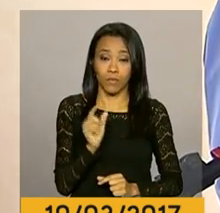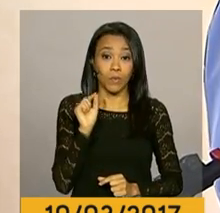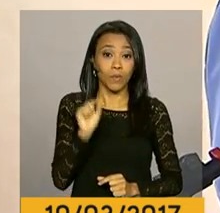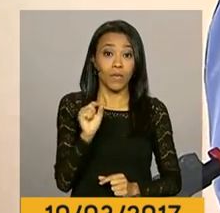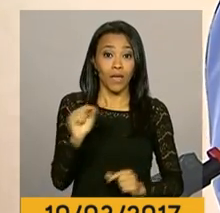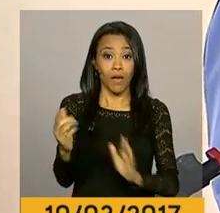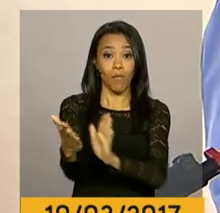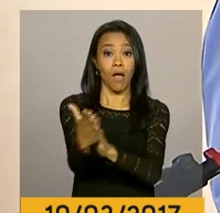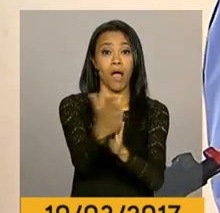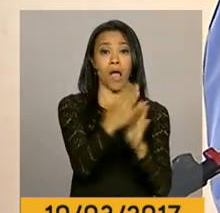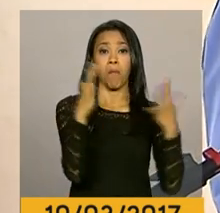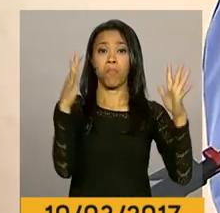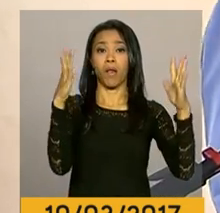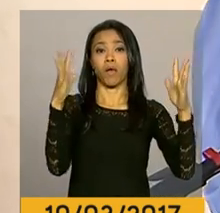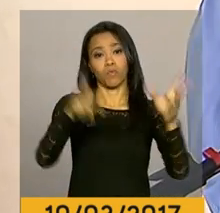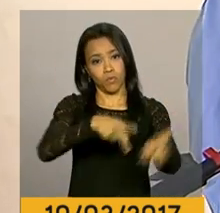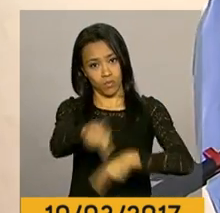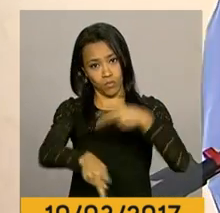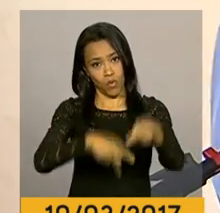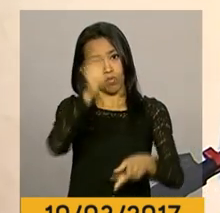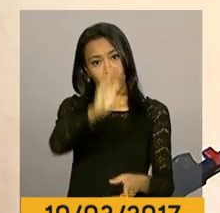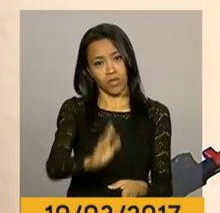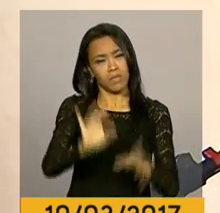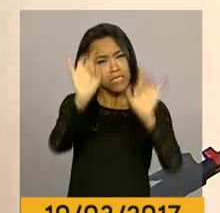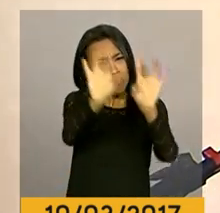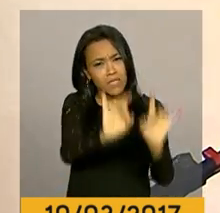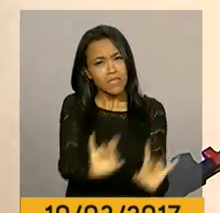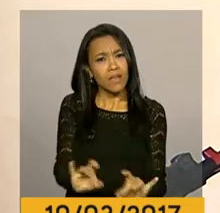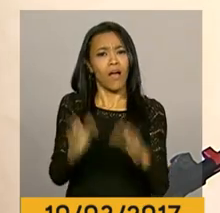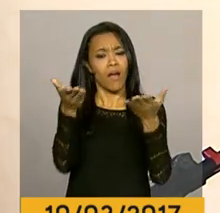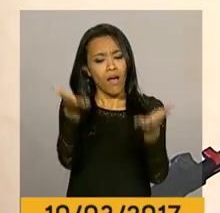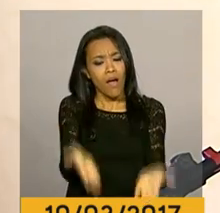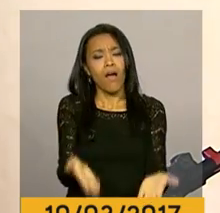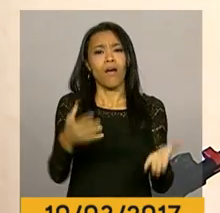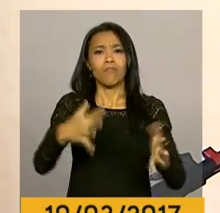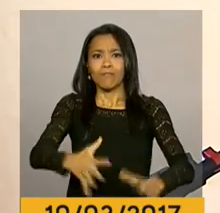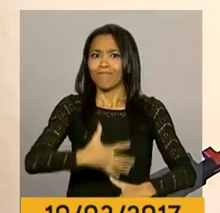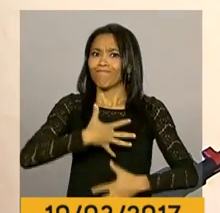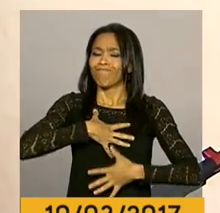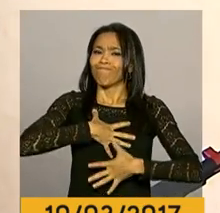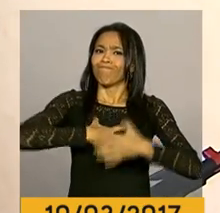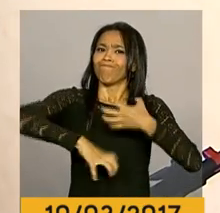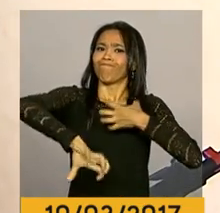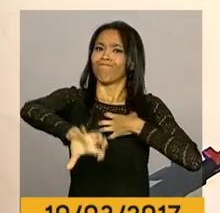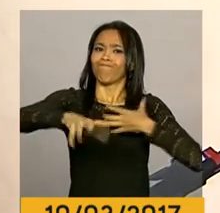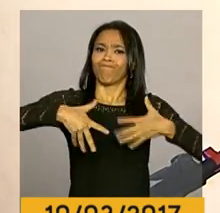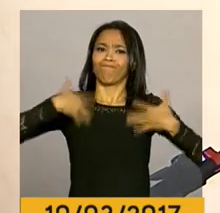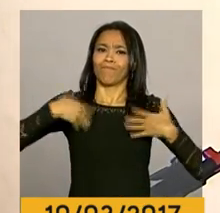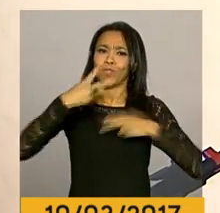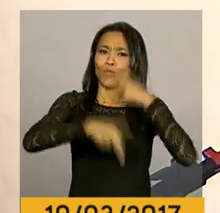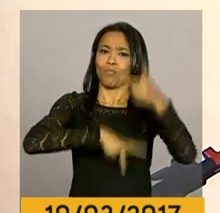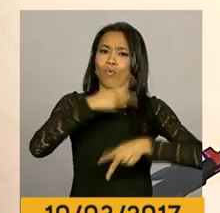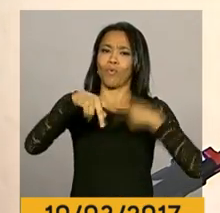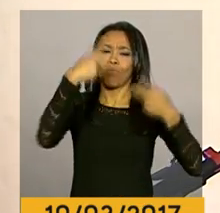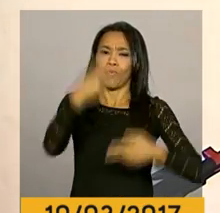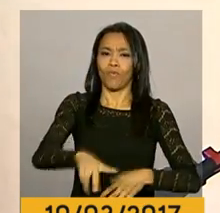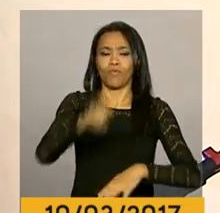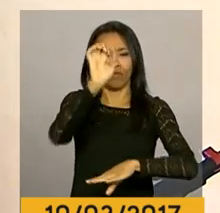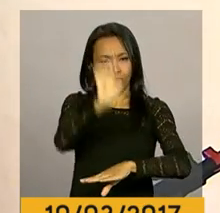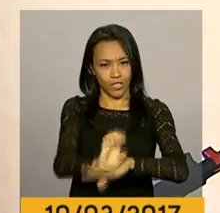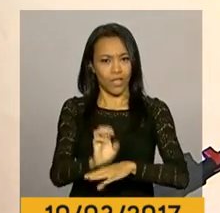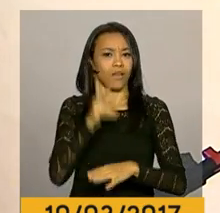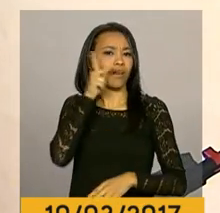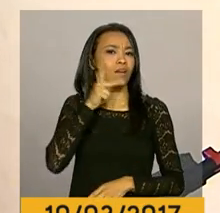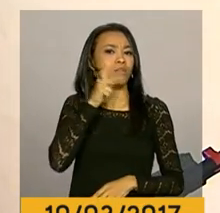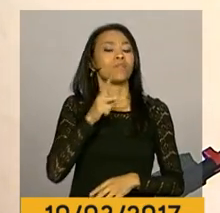o aplauso do povo brasileiro e especialmente o aplauso entusiasmado do povo de Campina Grande e do